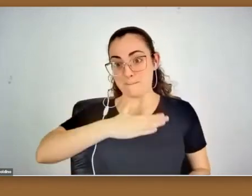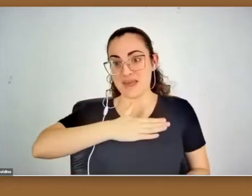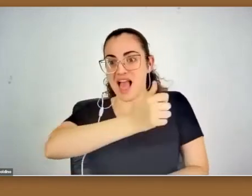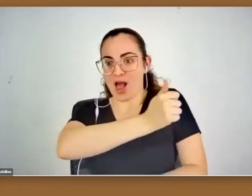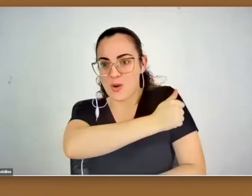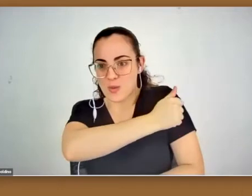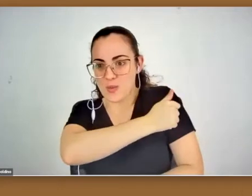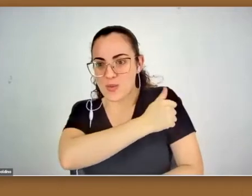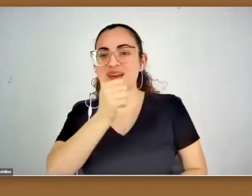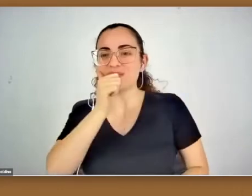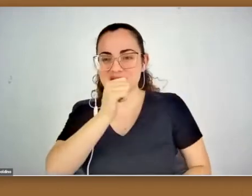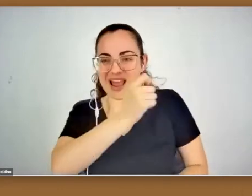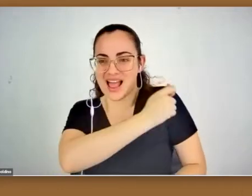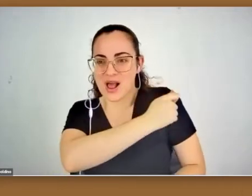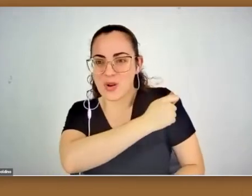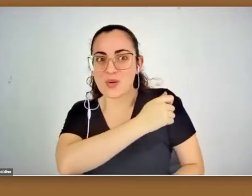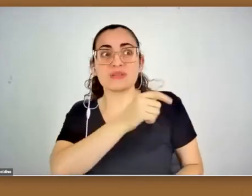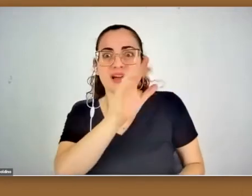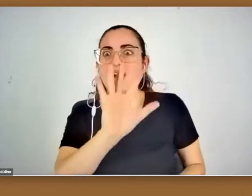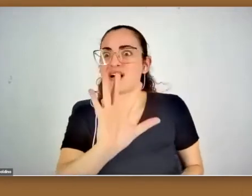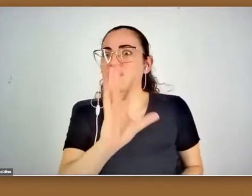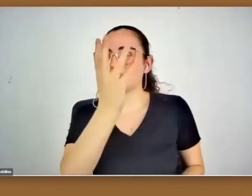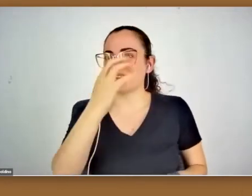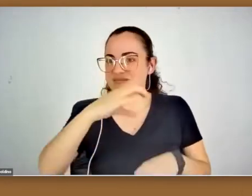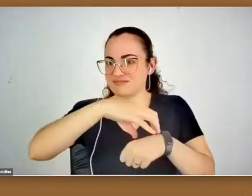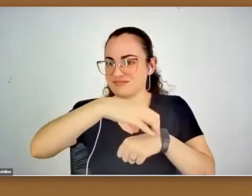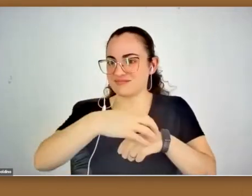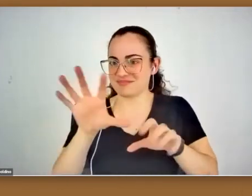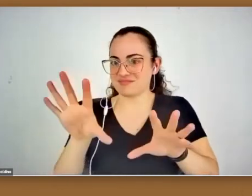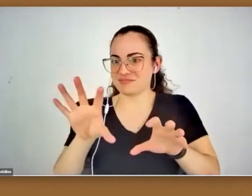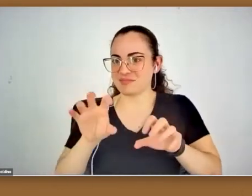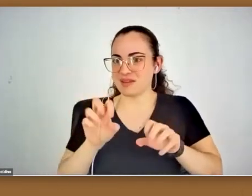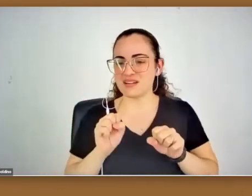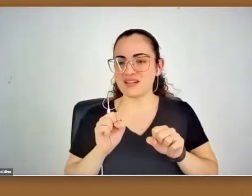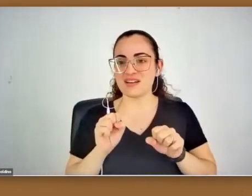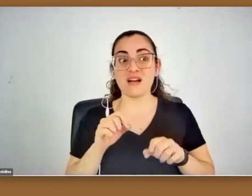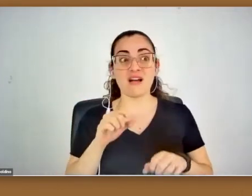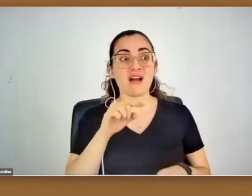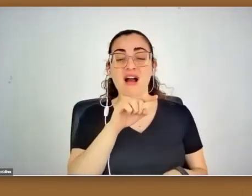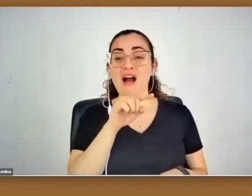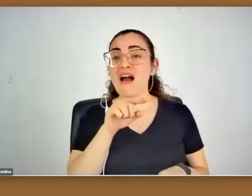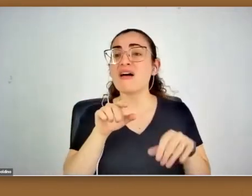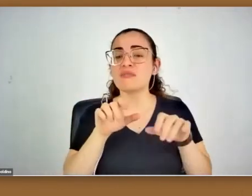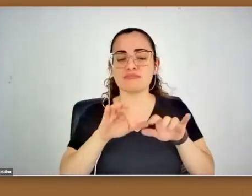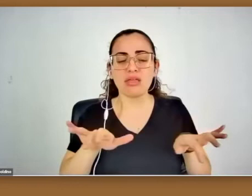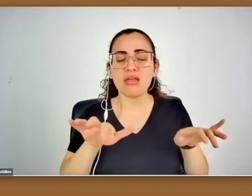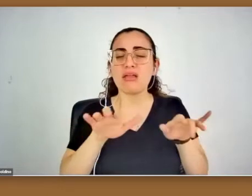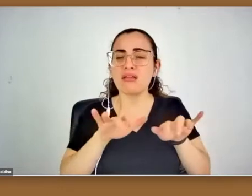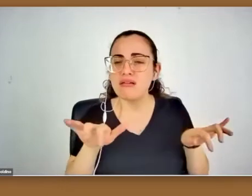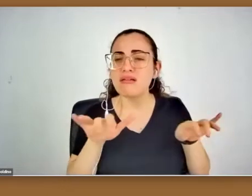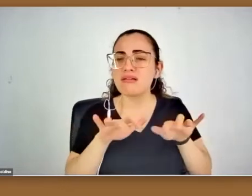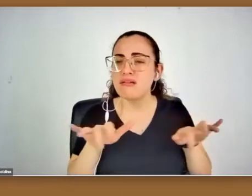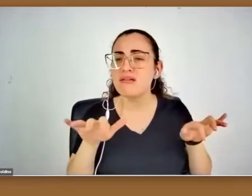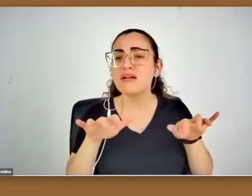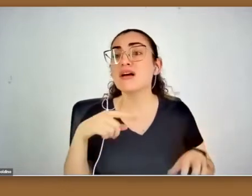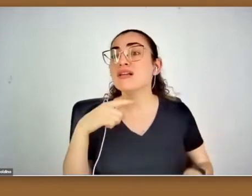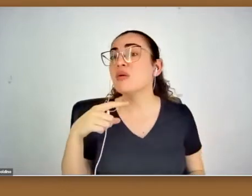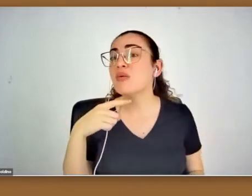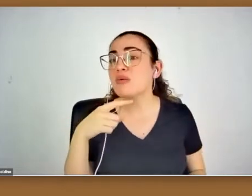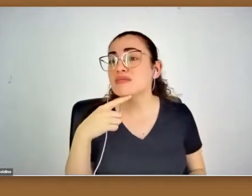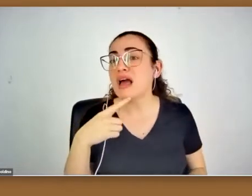computador, de tanta dor na mão que ela estava sentindo, inchaço. Então é importante, às vezes essas pessoas elas precisam inclusive